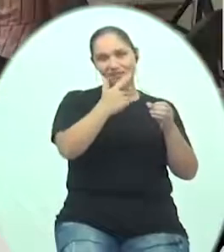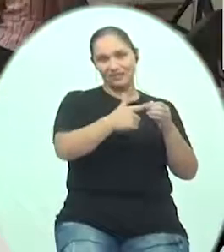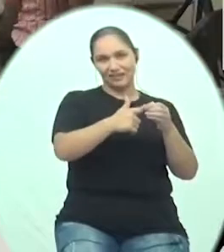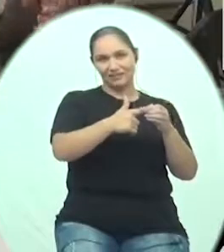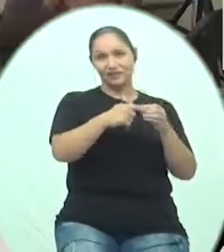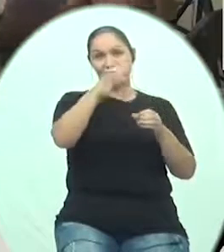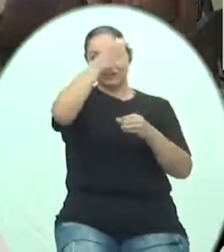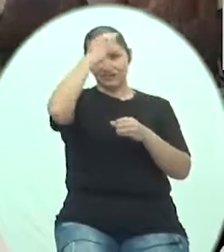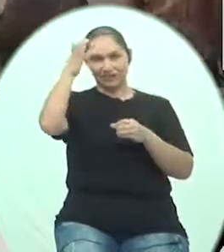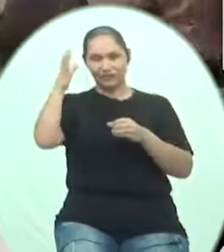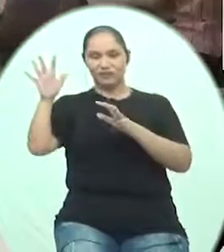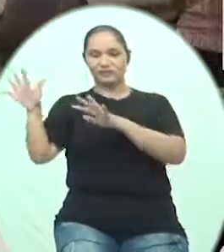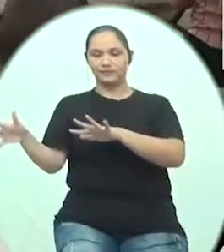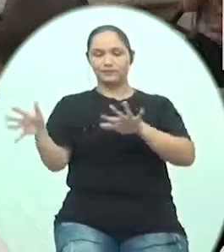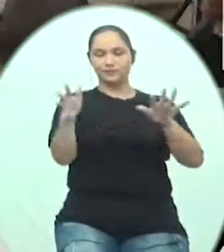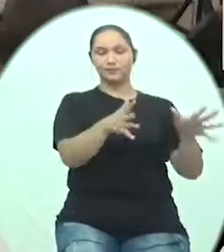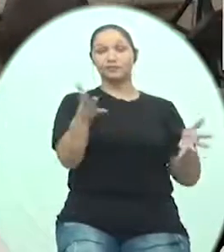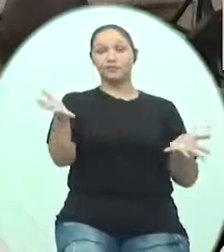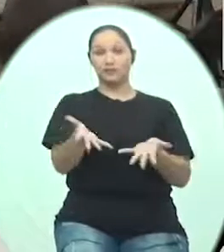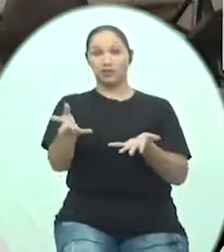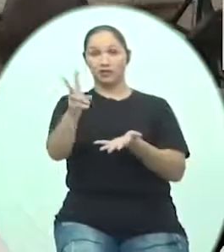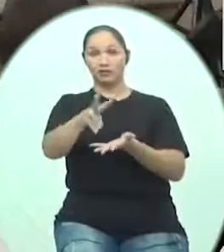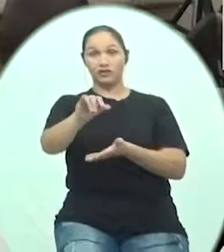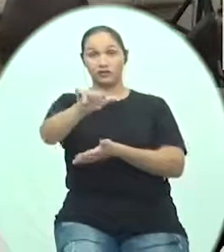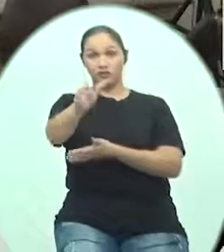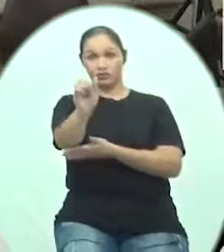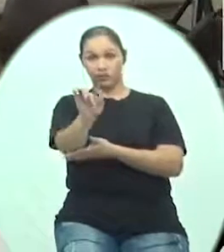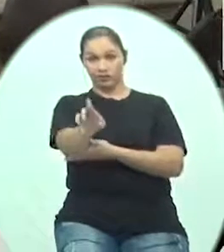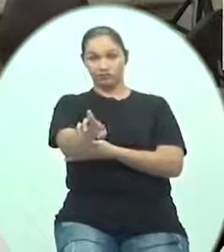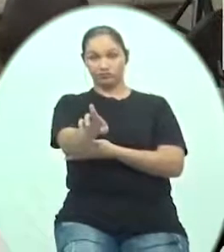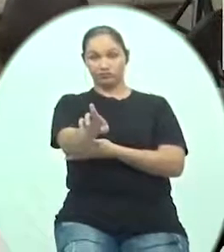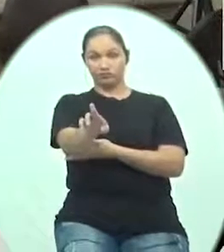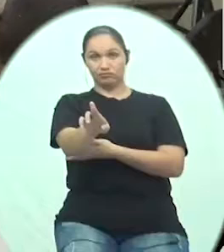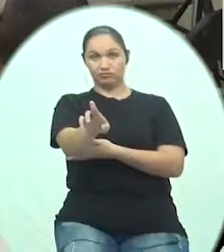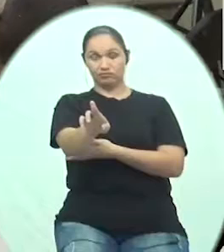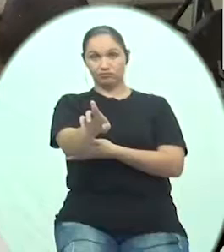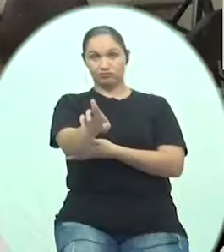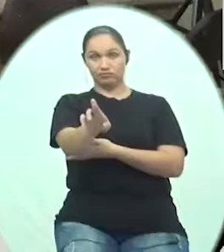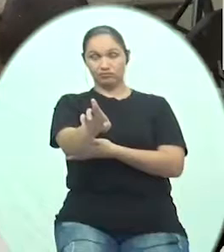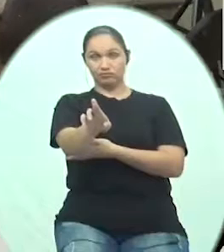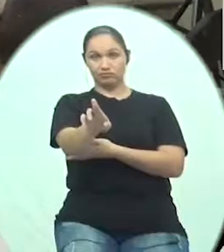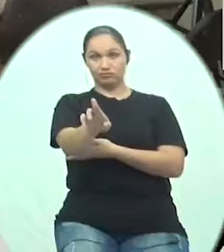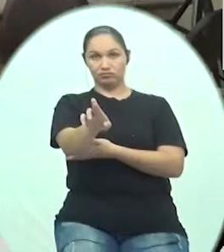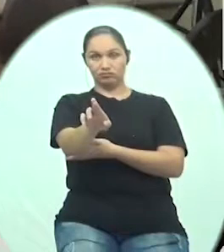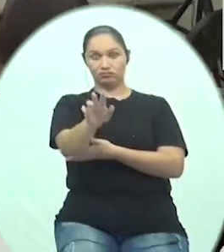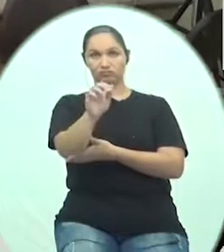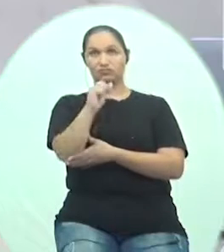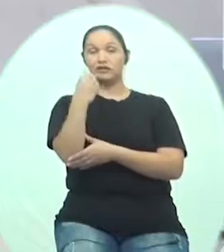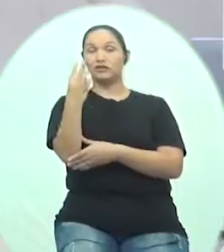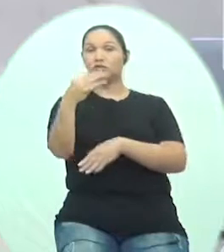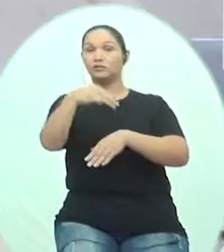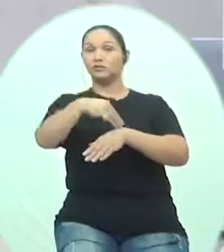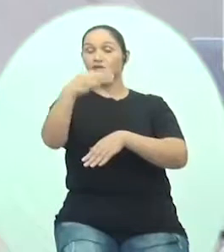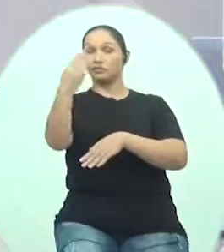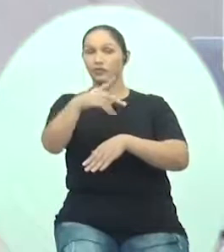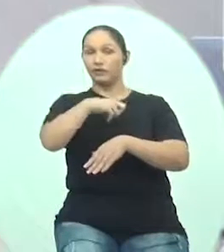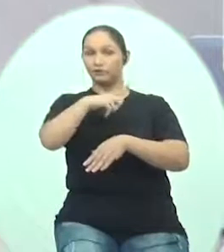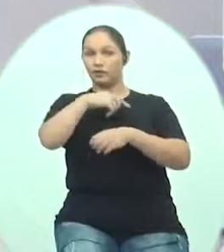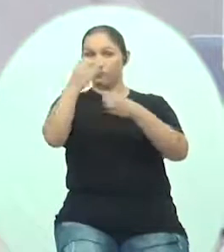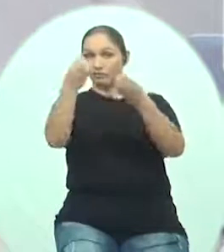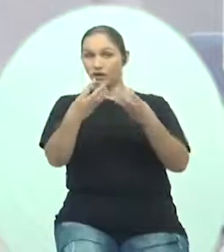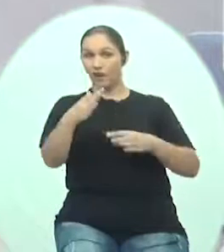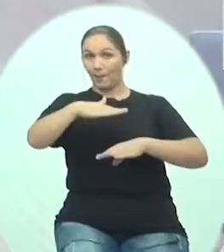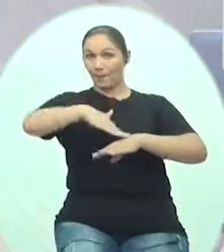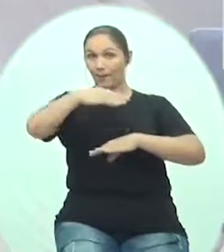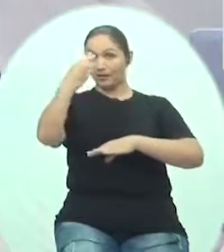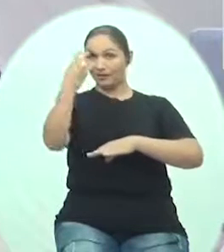palavra o Vereador Jair Alexandre vossa excelência dispõe eh de 3 minutos e meio mais 3 minutos e meio